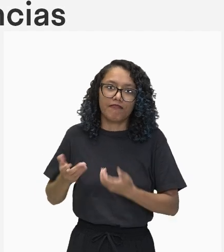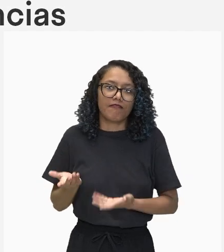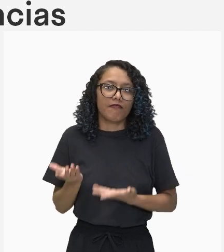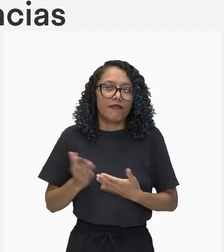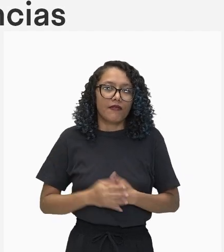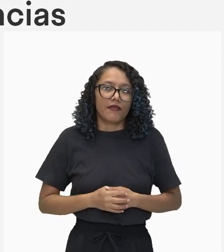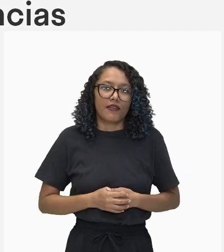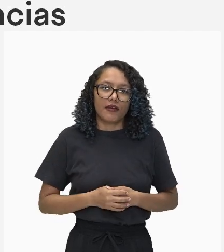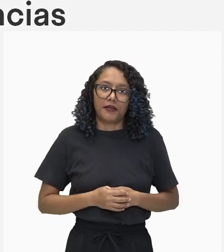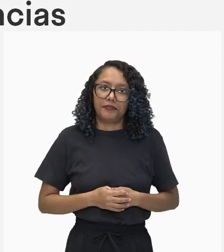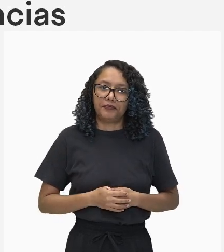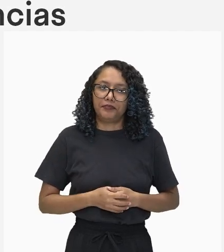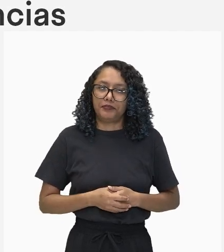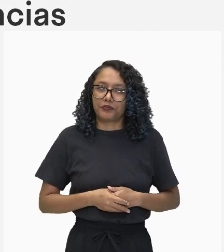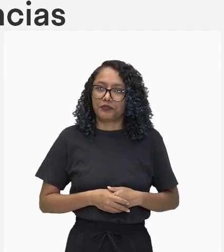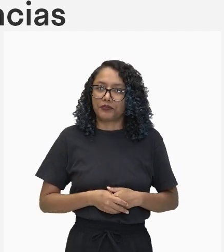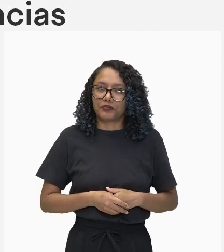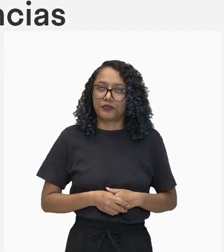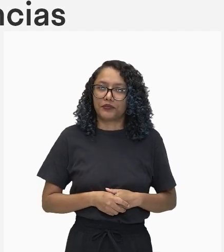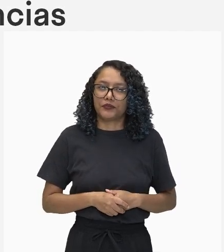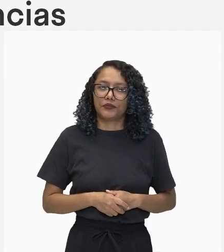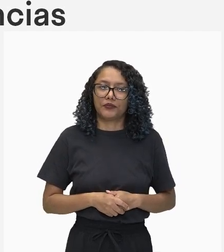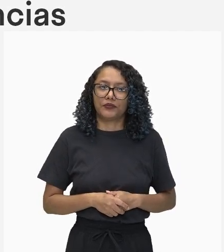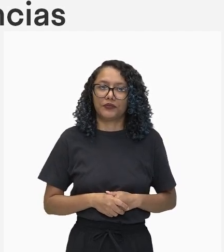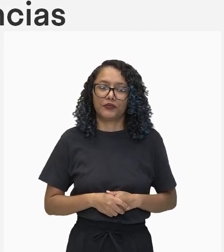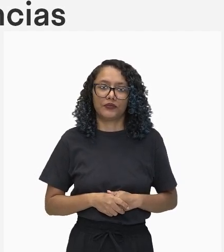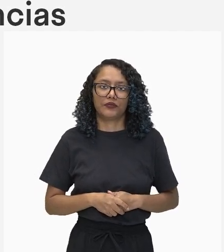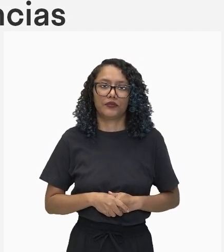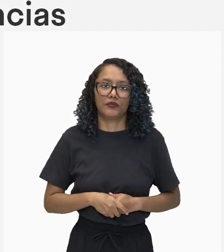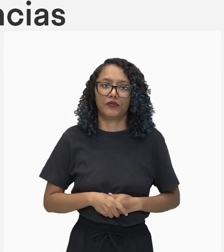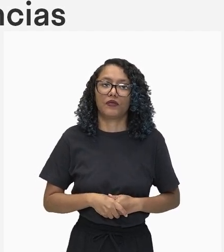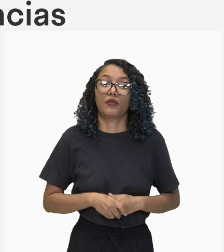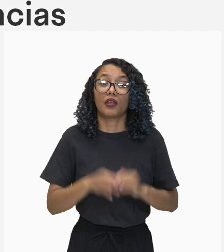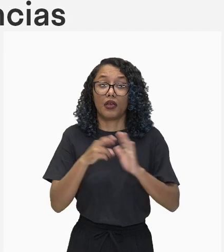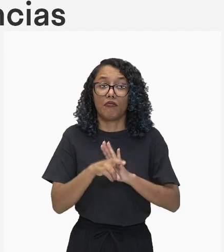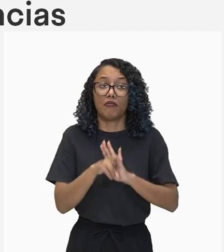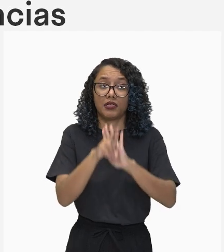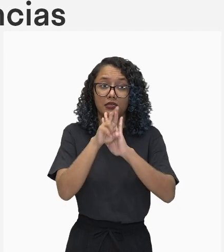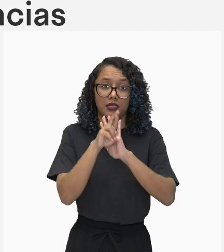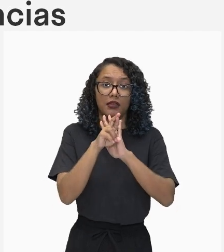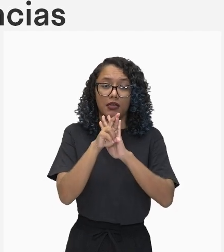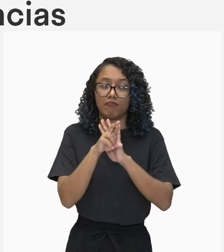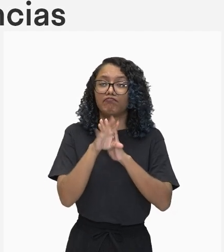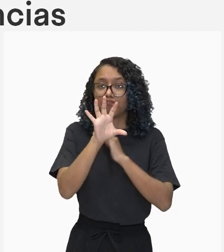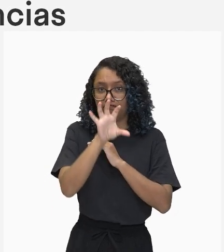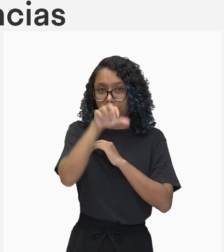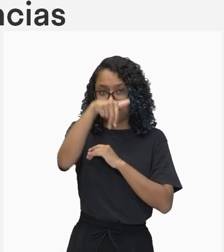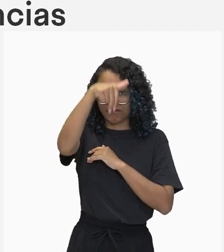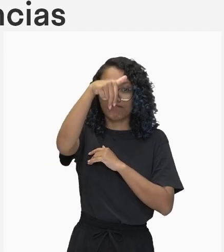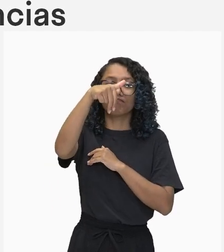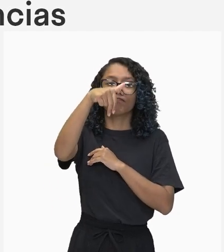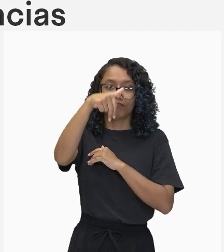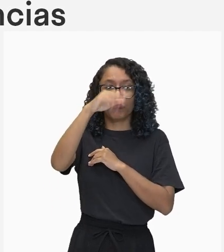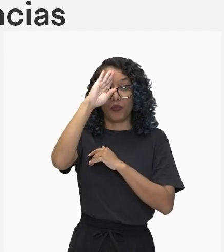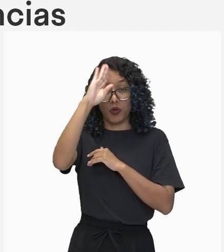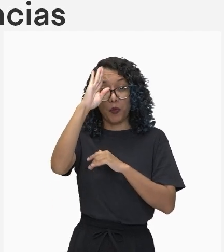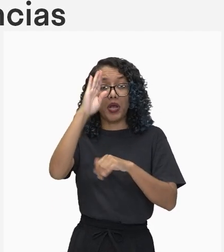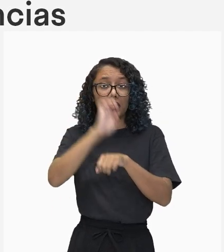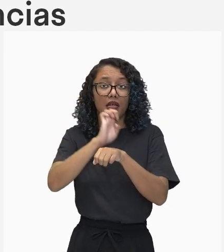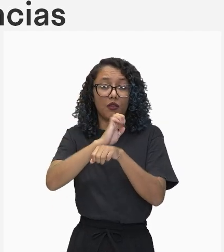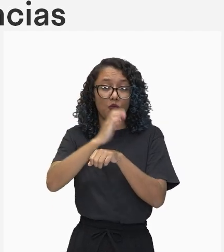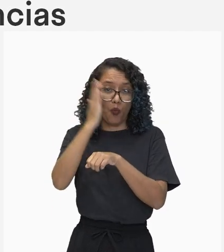carimbó ele representa, né, a região, né, norte, principalmente o estado do